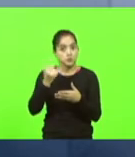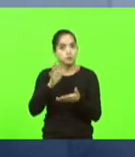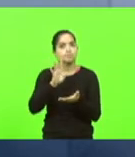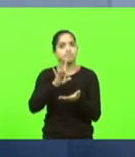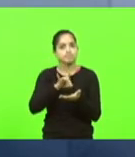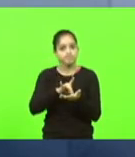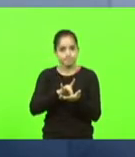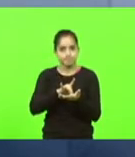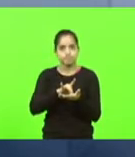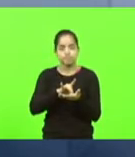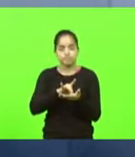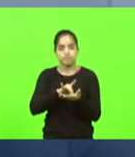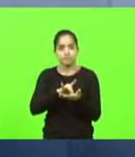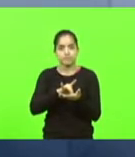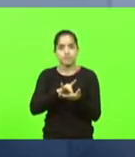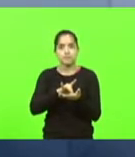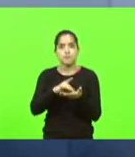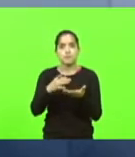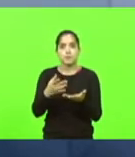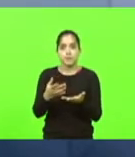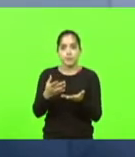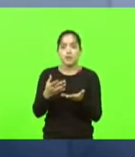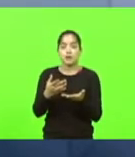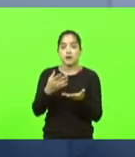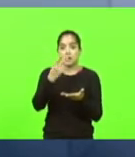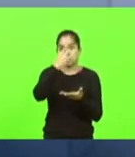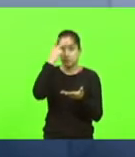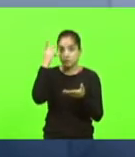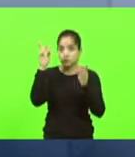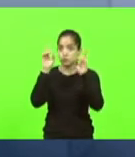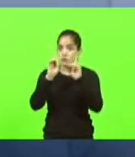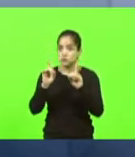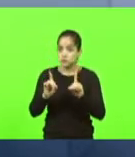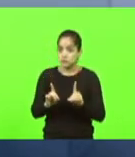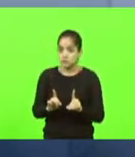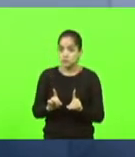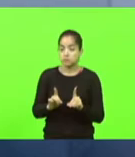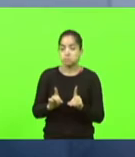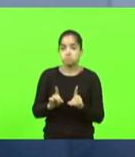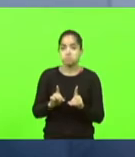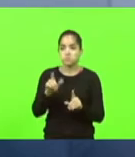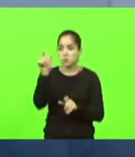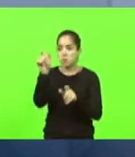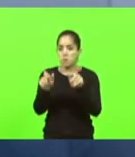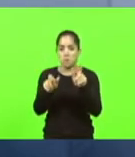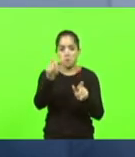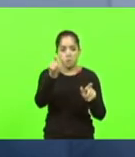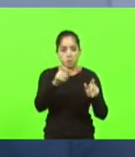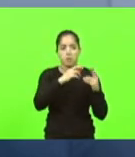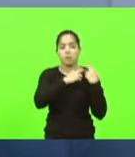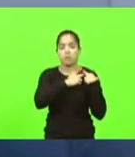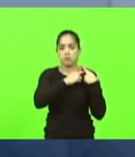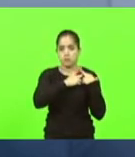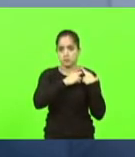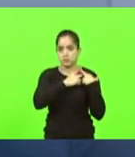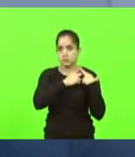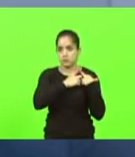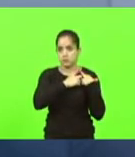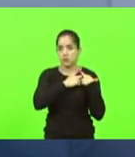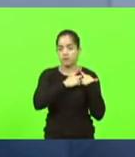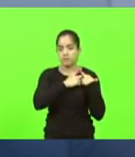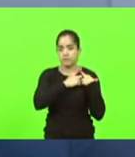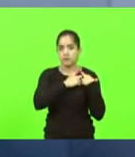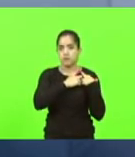evento, afirmando aquela noção de que as pessoas com deficiência são cidadãos e cidadãs responsáveis pelos seus destinos, têm